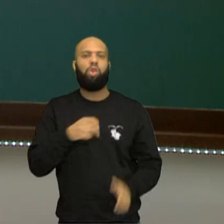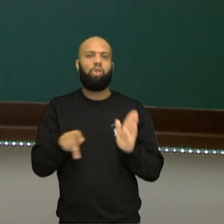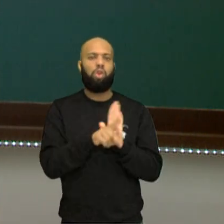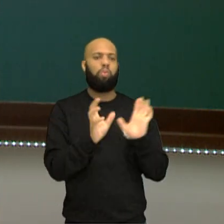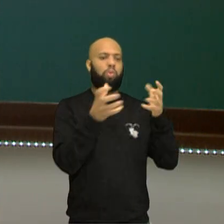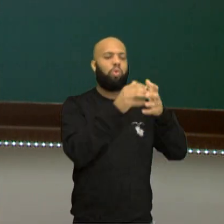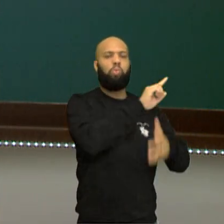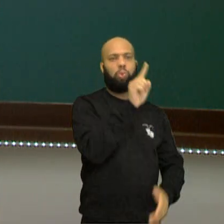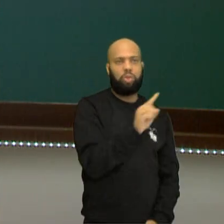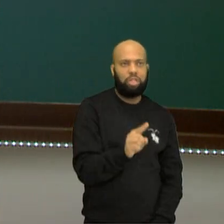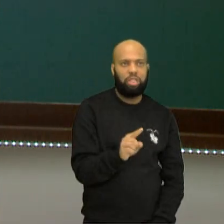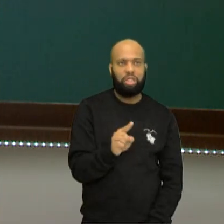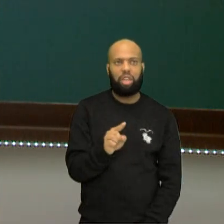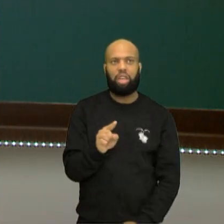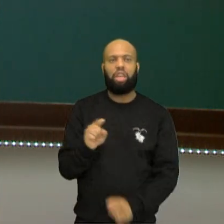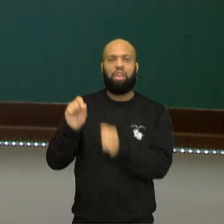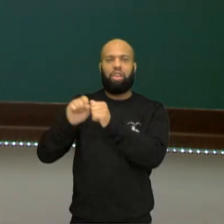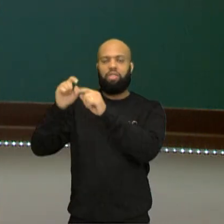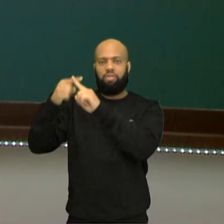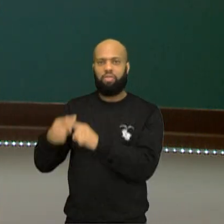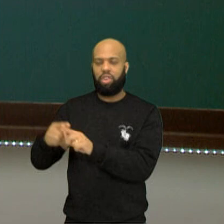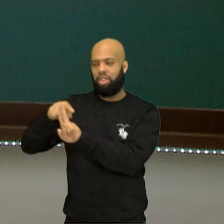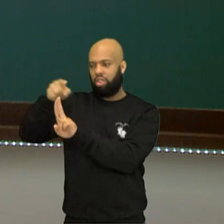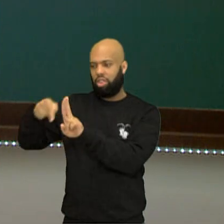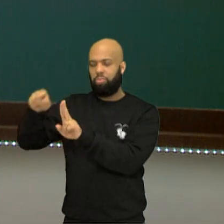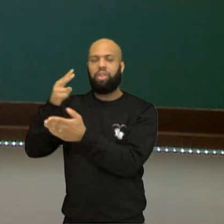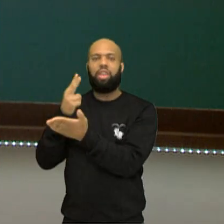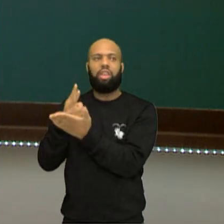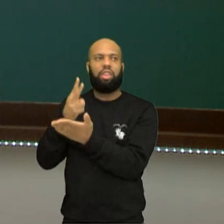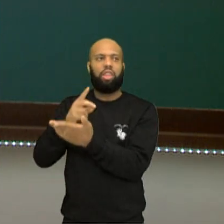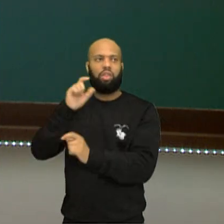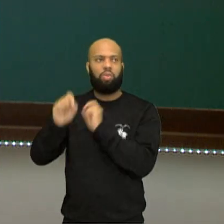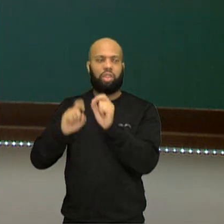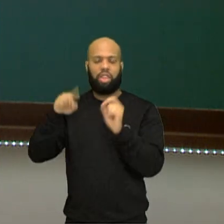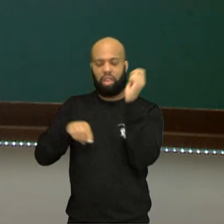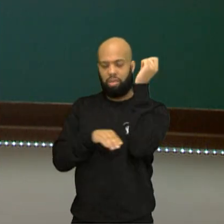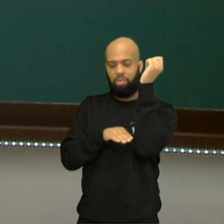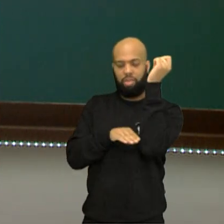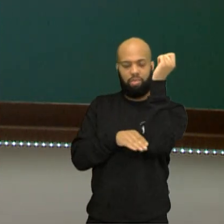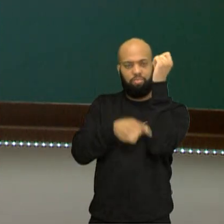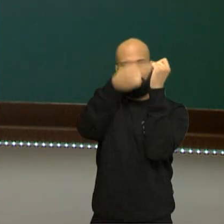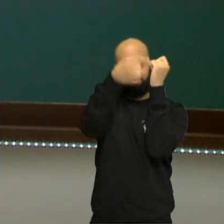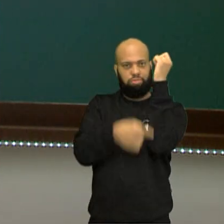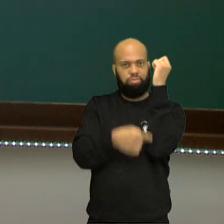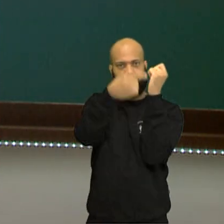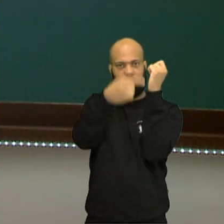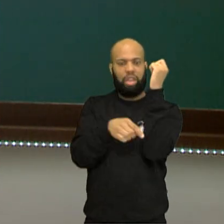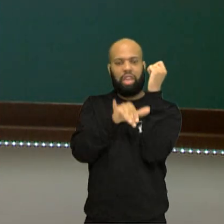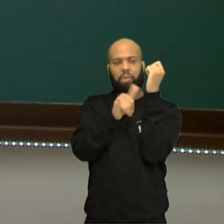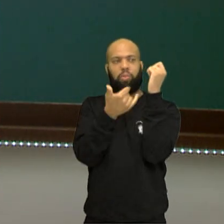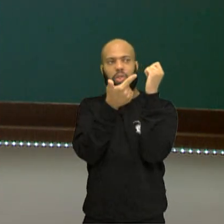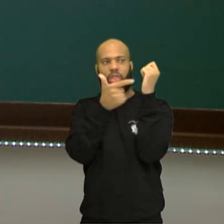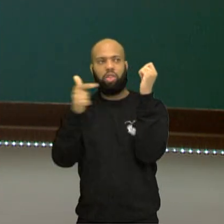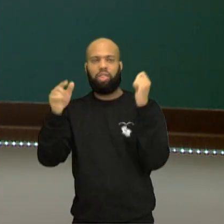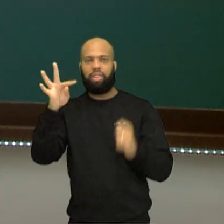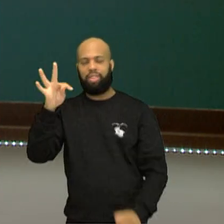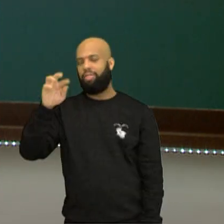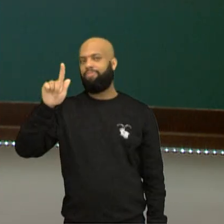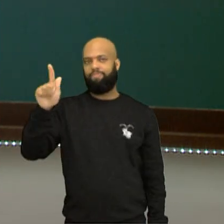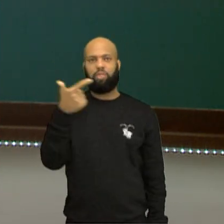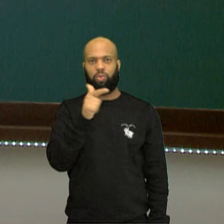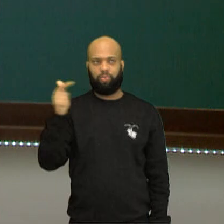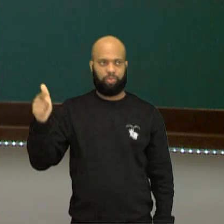ângulo de 180 graus, tá bom? Então, sempre estará recaindo sobre o eixo Y, onde nós não temos os